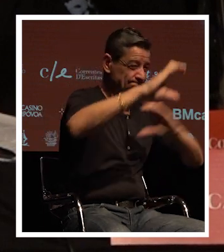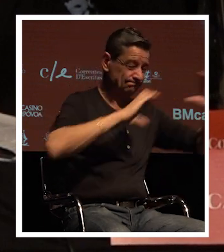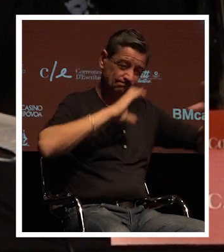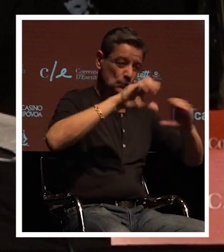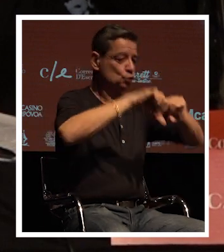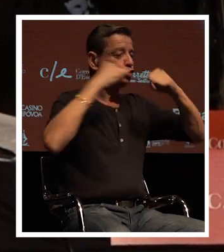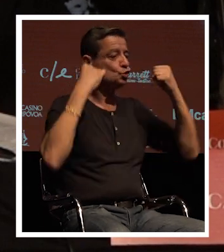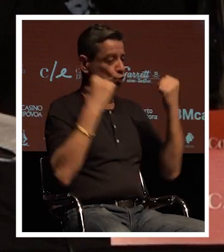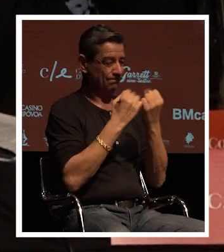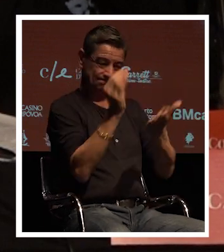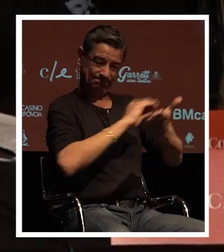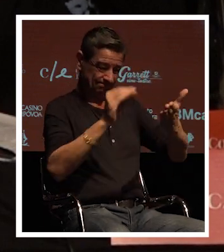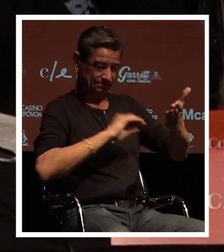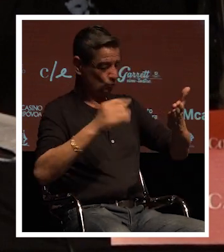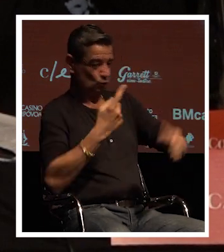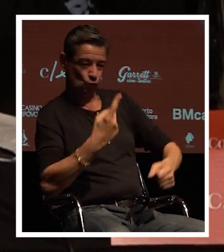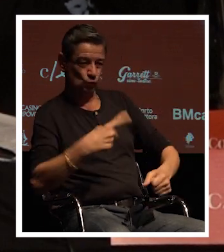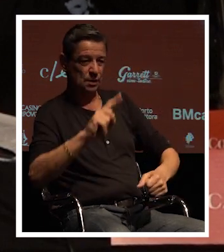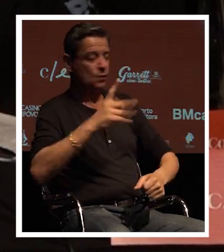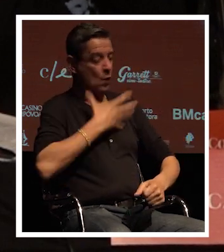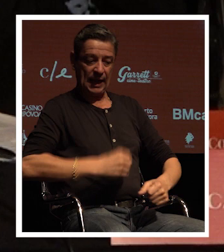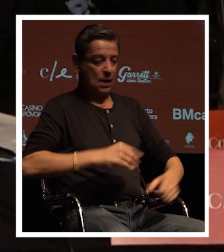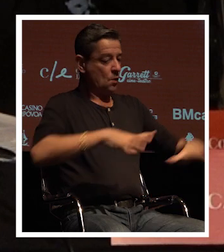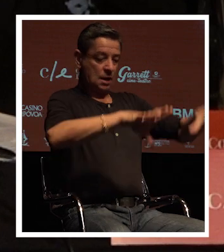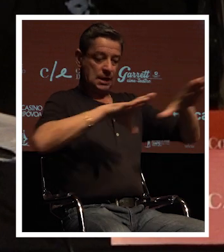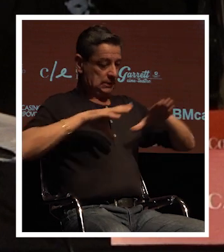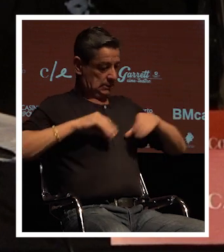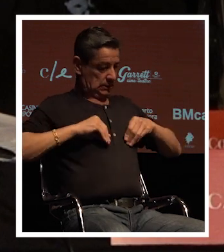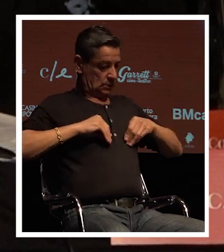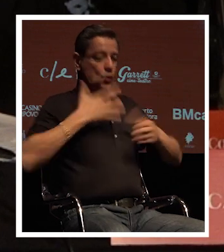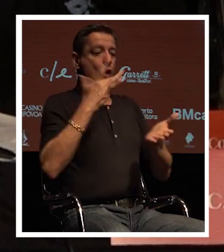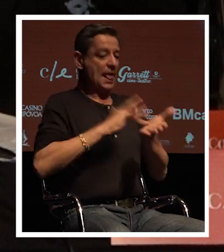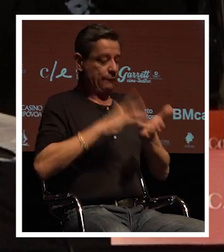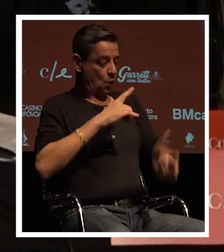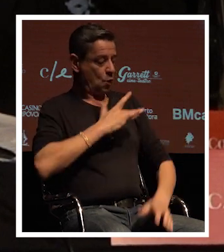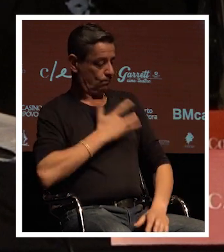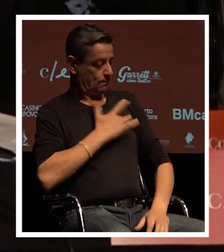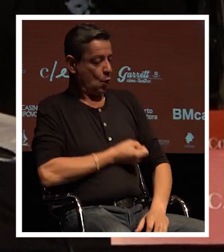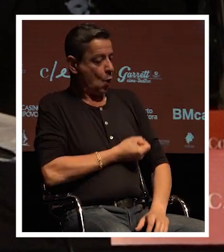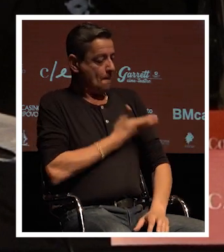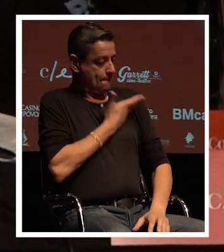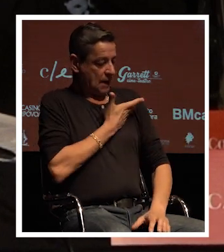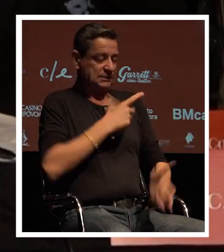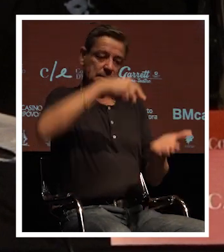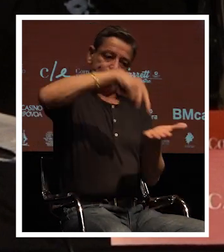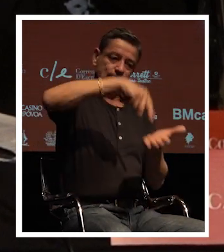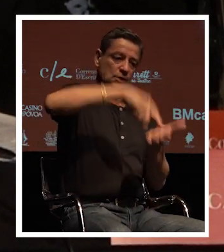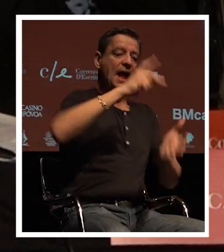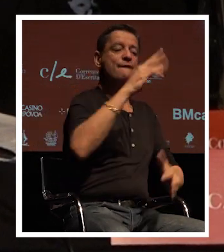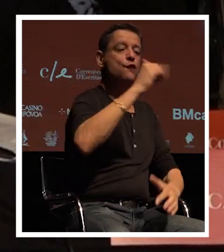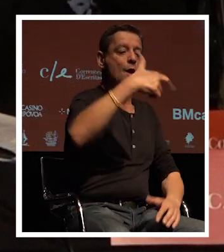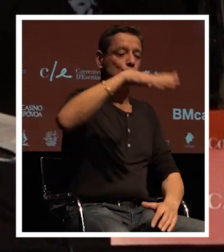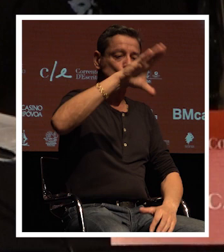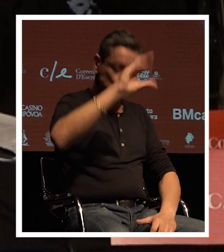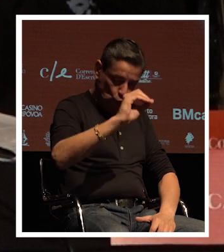escritor não era ele próprio um trans não podiam aceitar publicar o segundo romance balá que não exigiam a Afonso Cabral ter